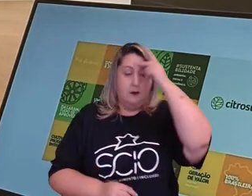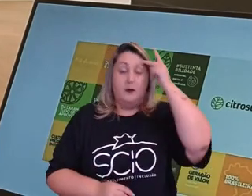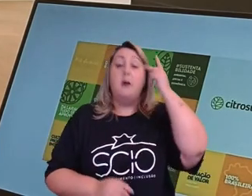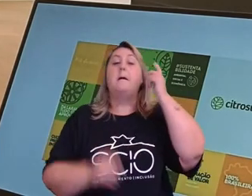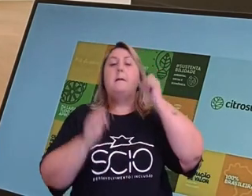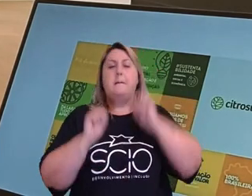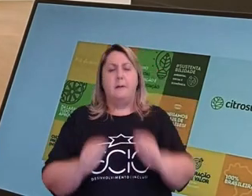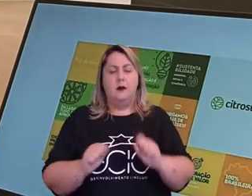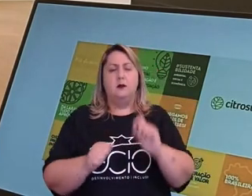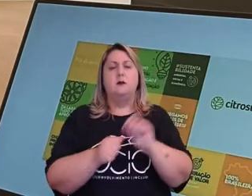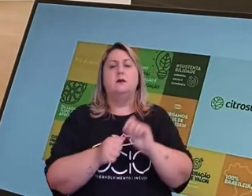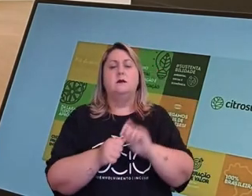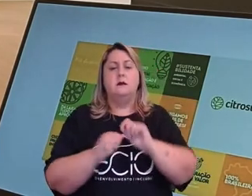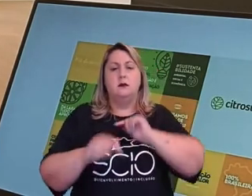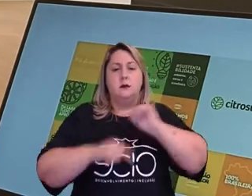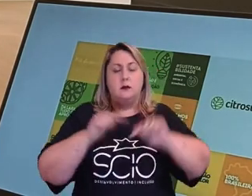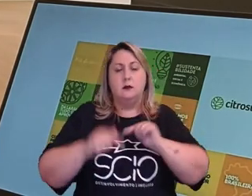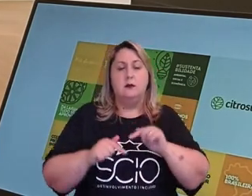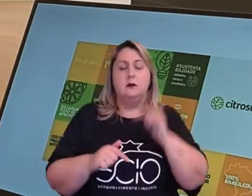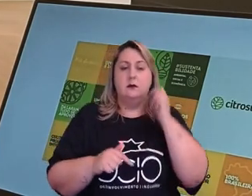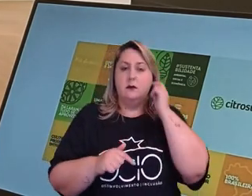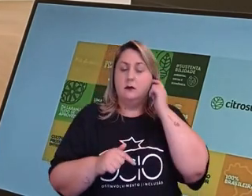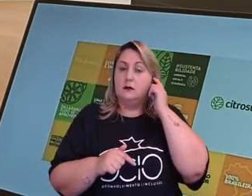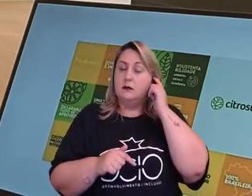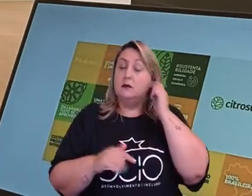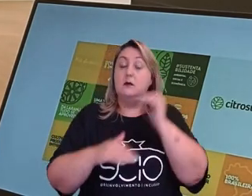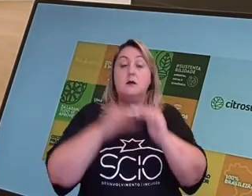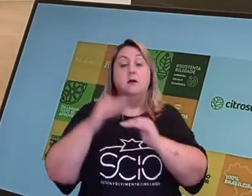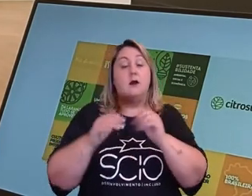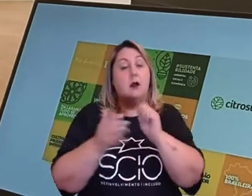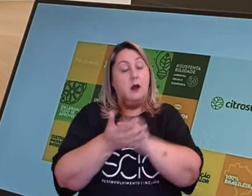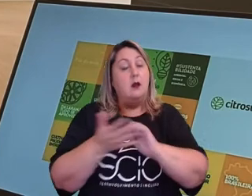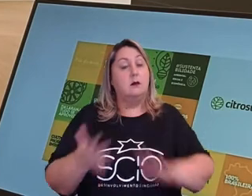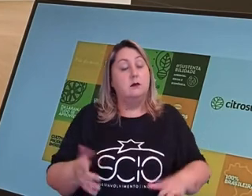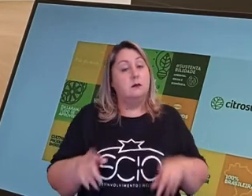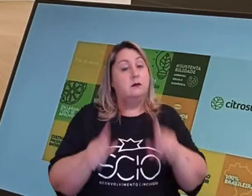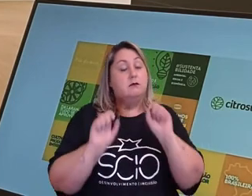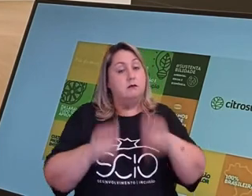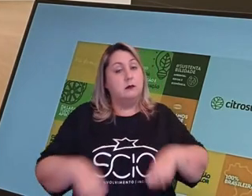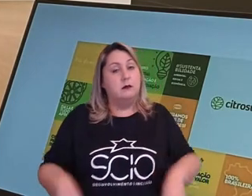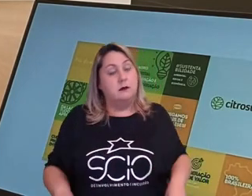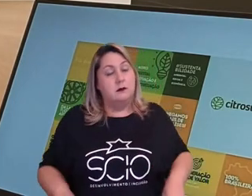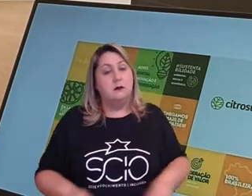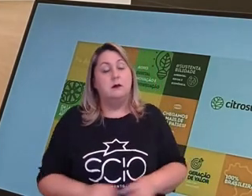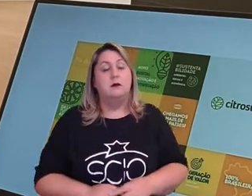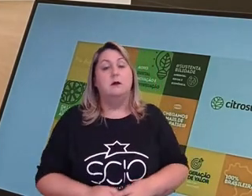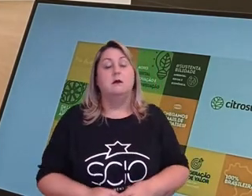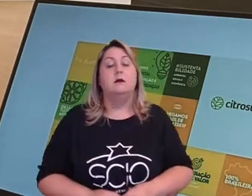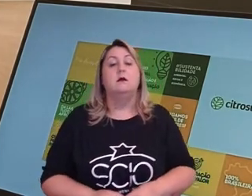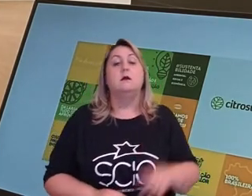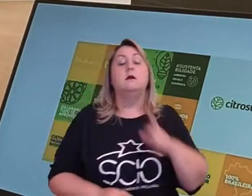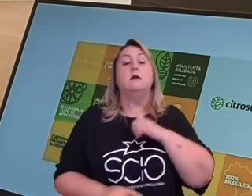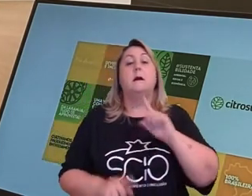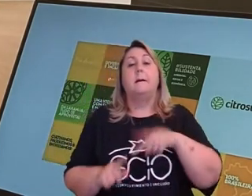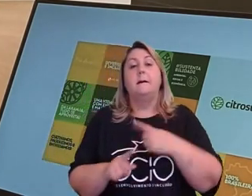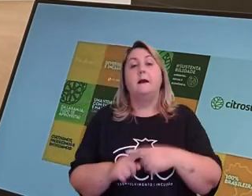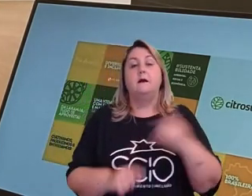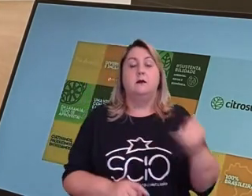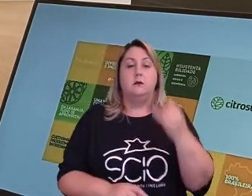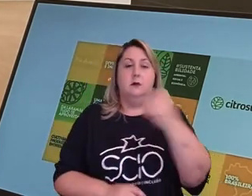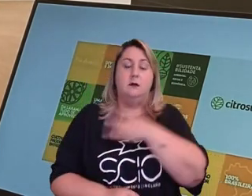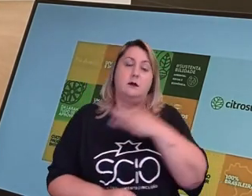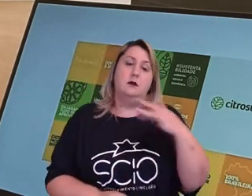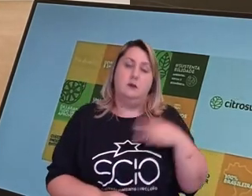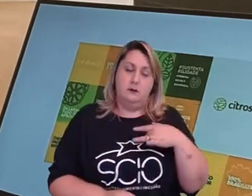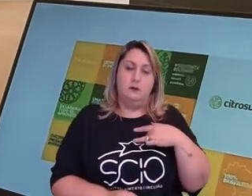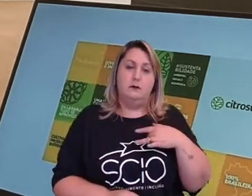fazer, desenvolver o seu trabalho, desenvolver as suas atividades, mantendo o que é mais importante para todos nós, que é a saúde